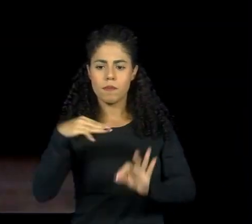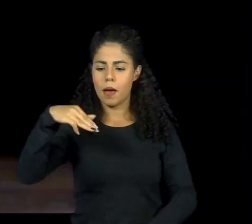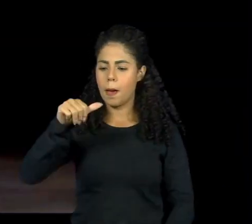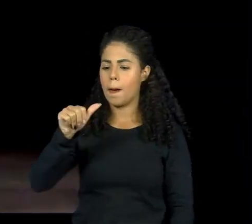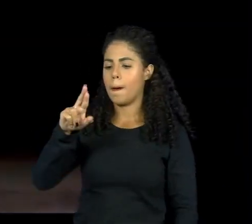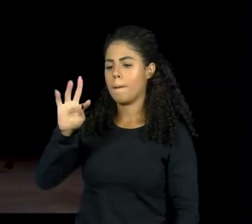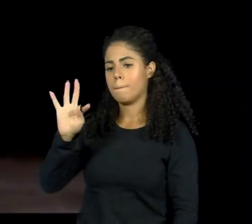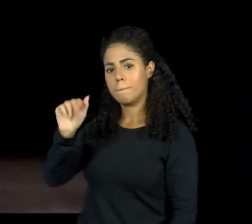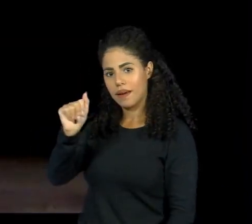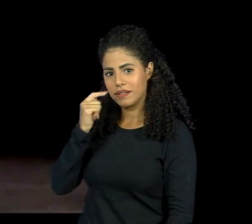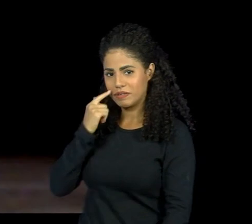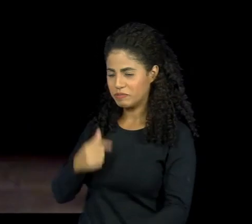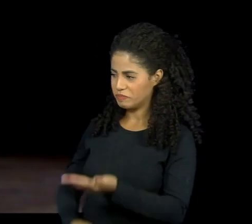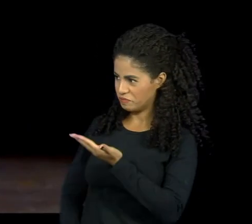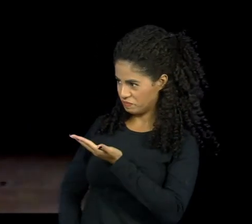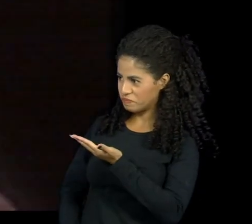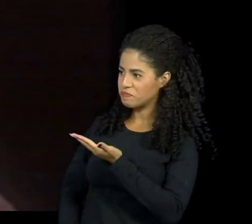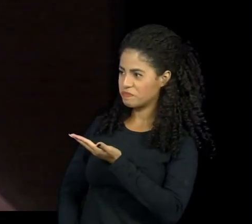Graham.